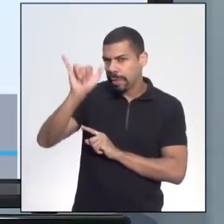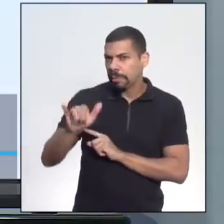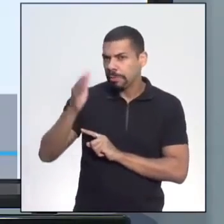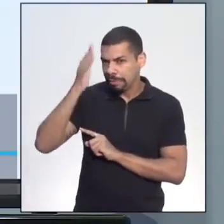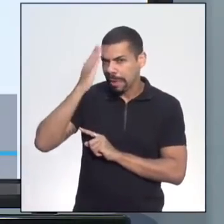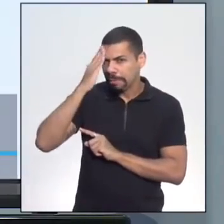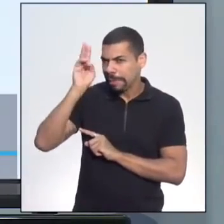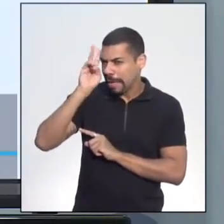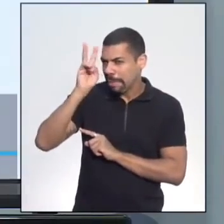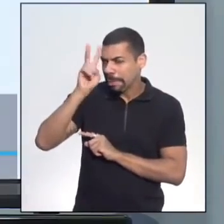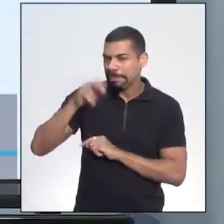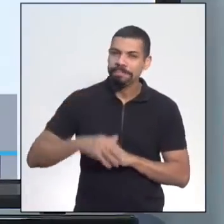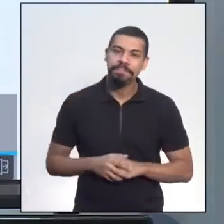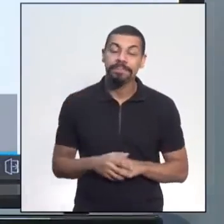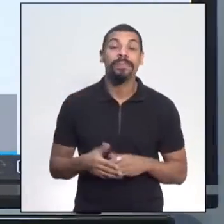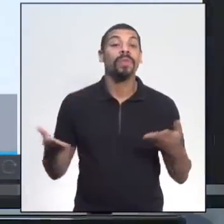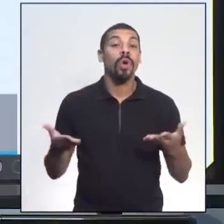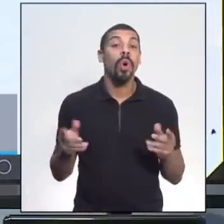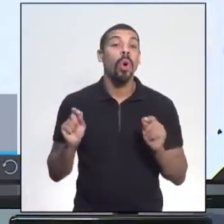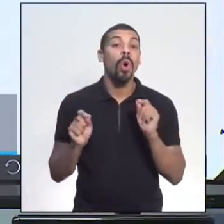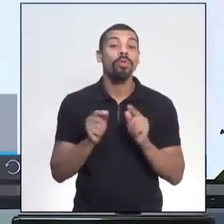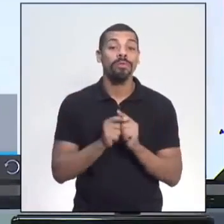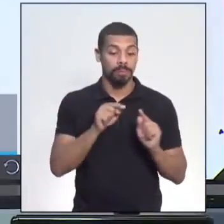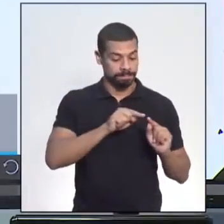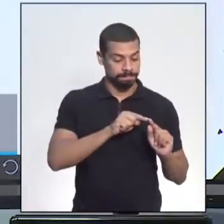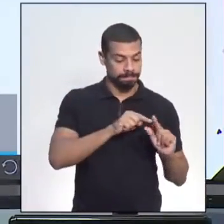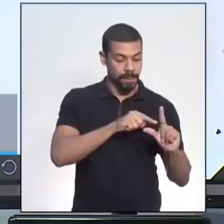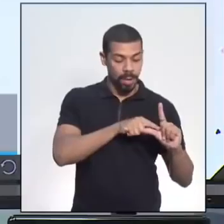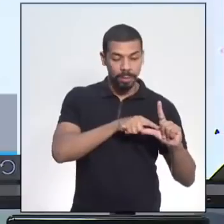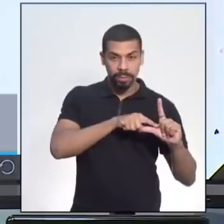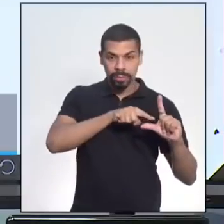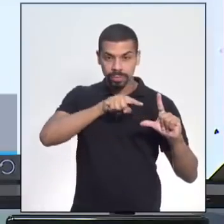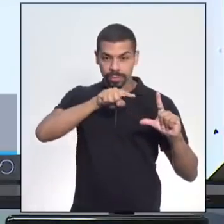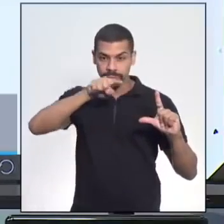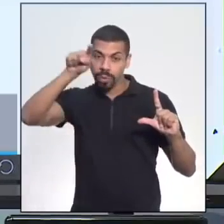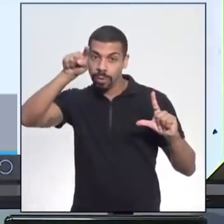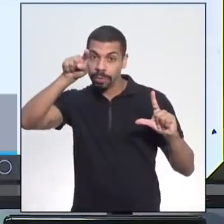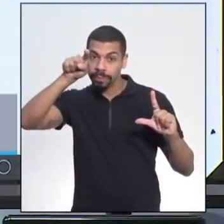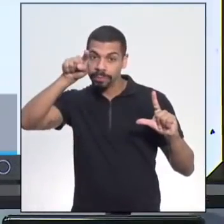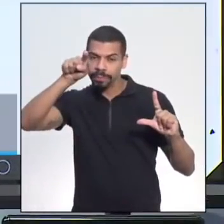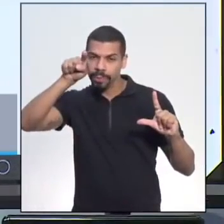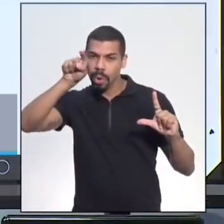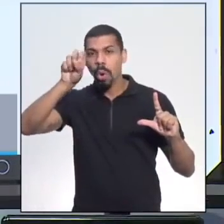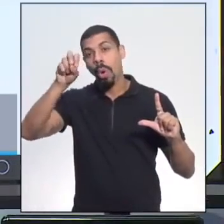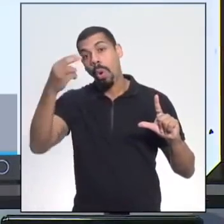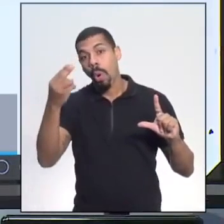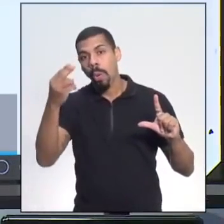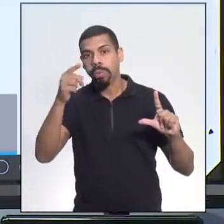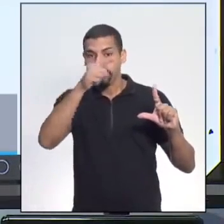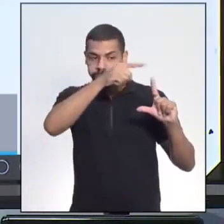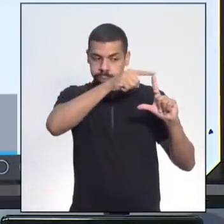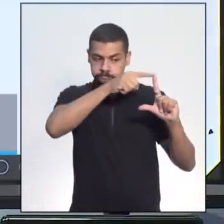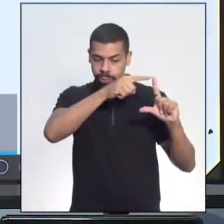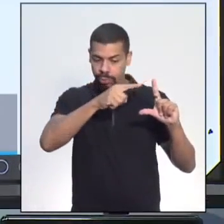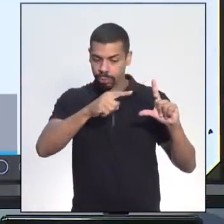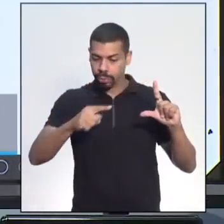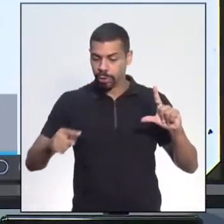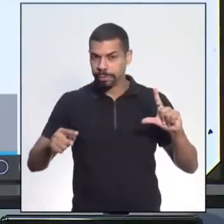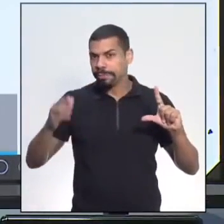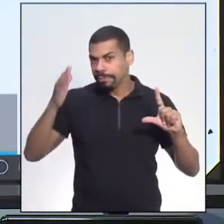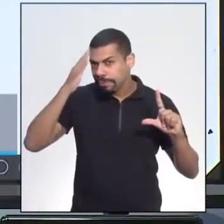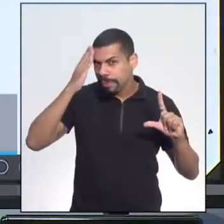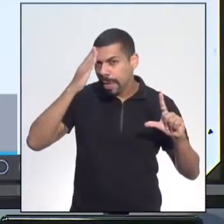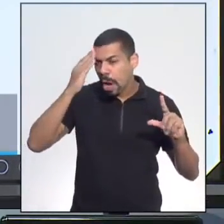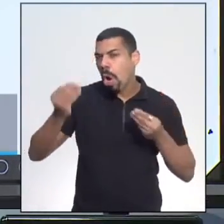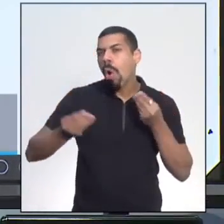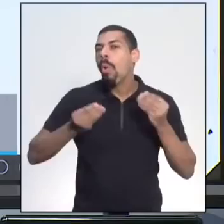bom. Agora, o que a gente vai falar hoje é sobre crescimento e decrescimento. Ou seja, quando que uma função é crescente e quando que uma função